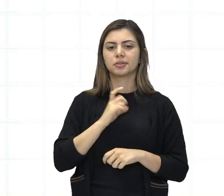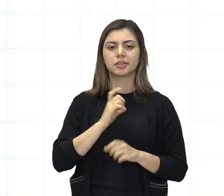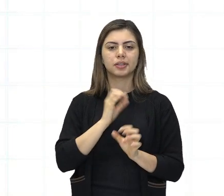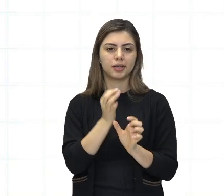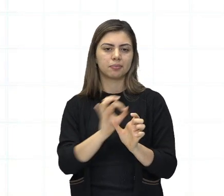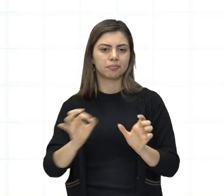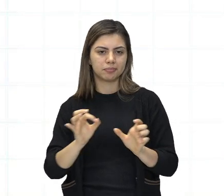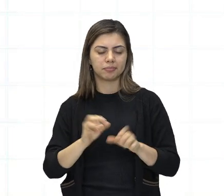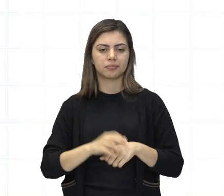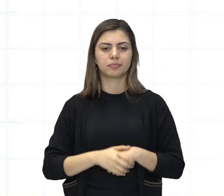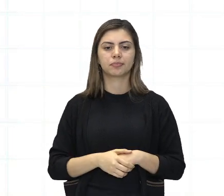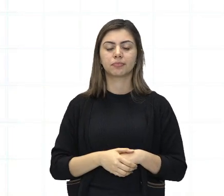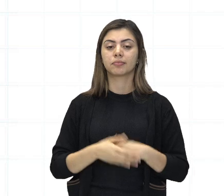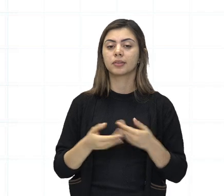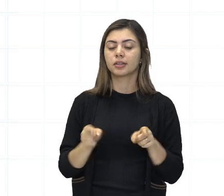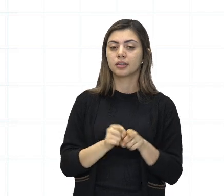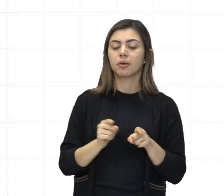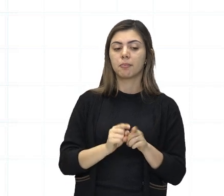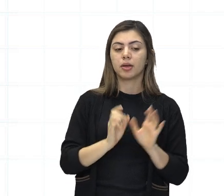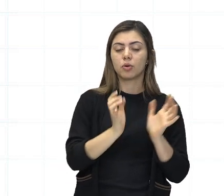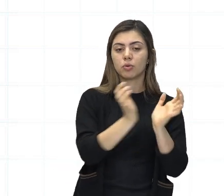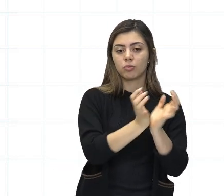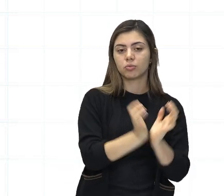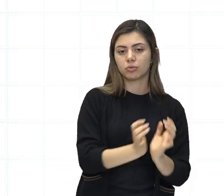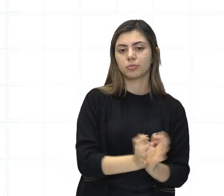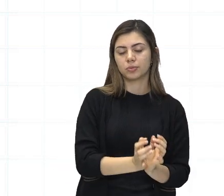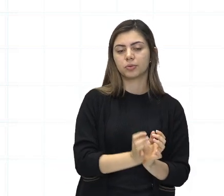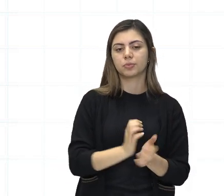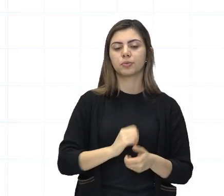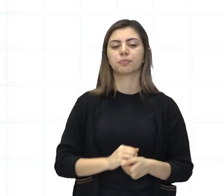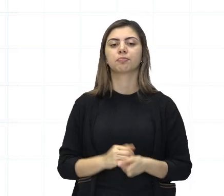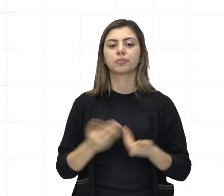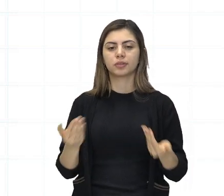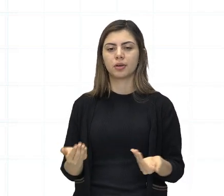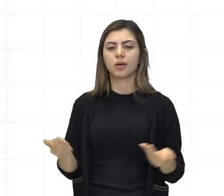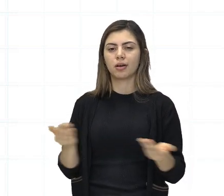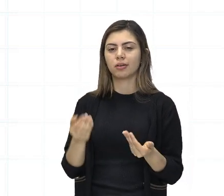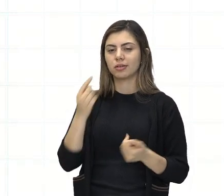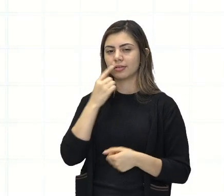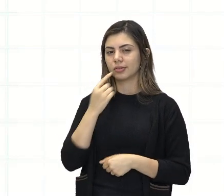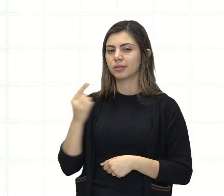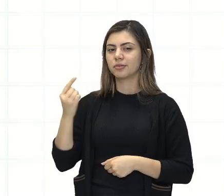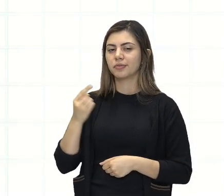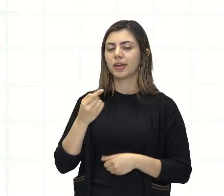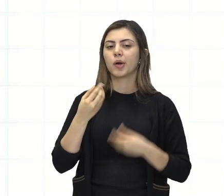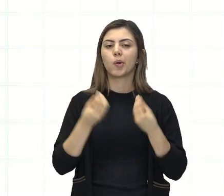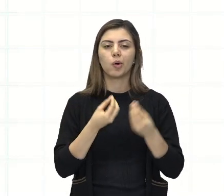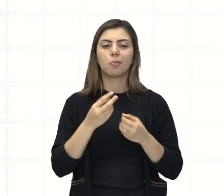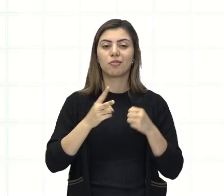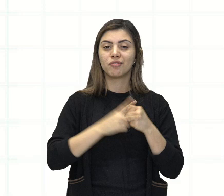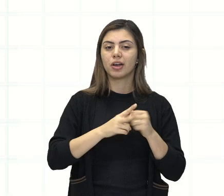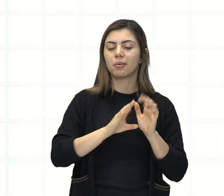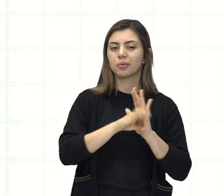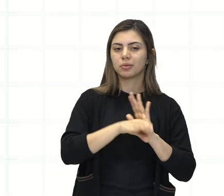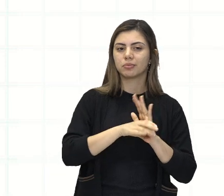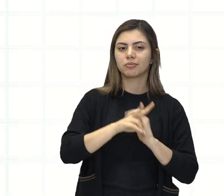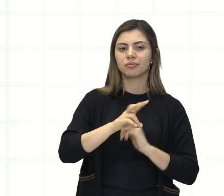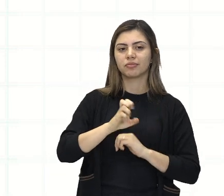do verbo e suas classificações. Então, acompanhem o conceito de verbo.